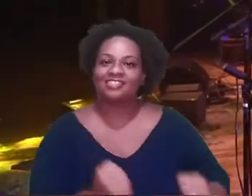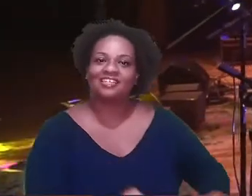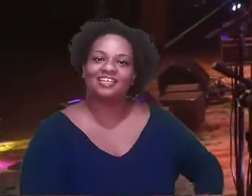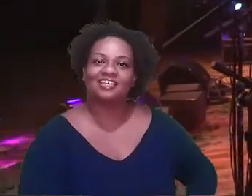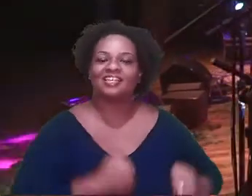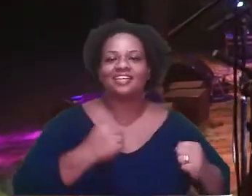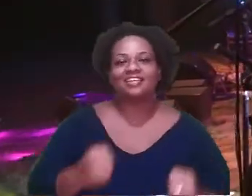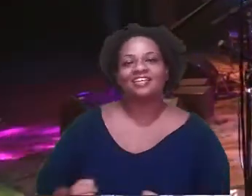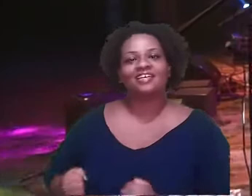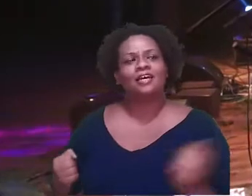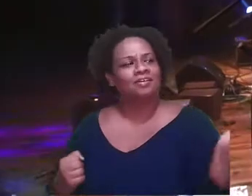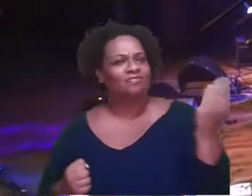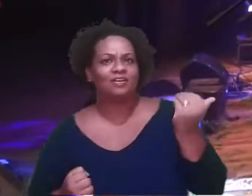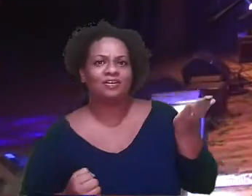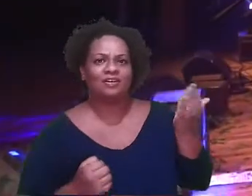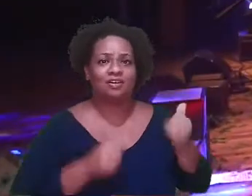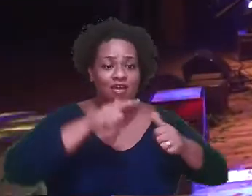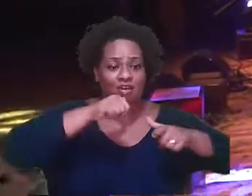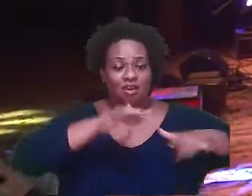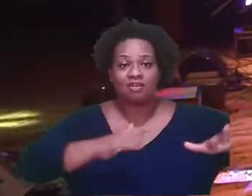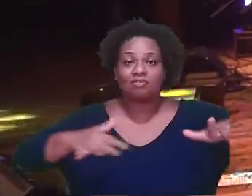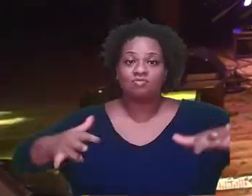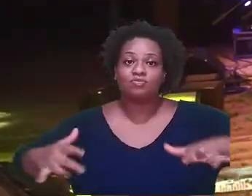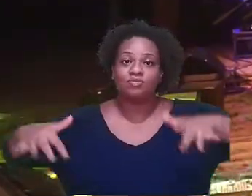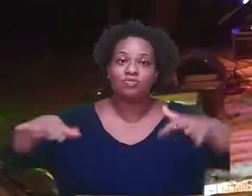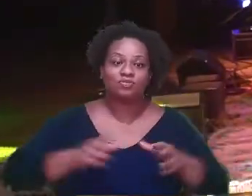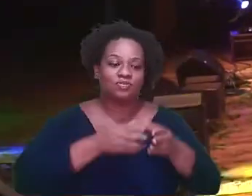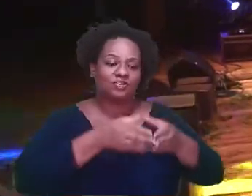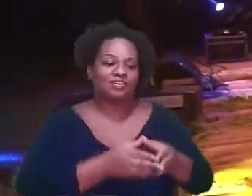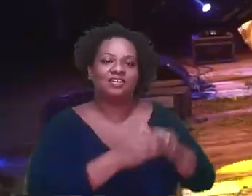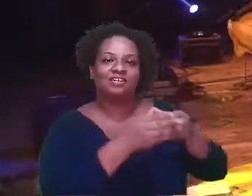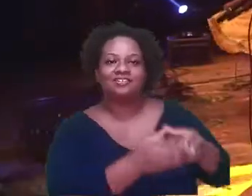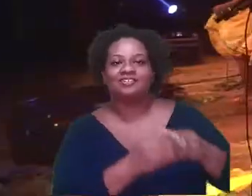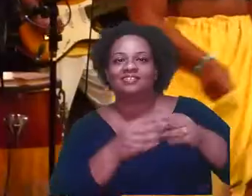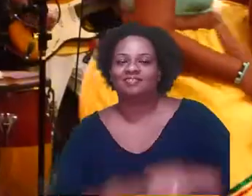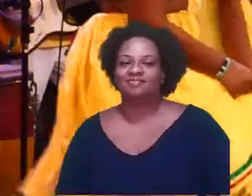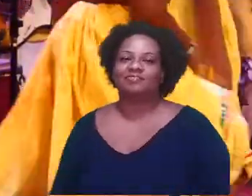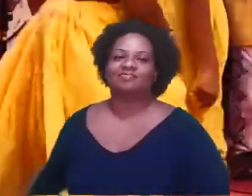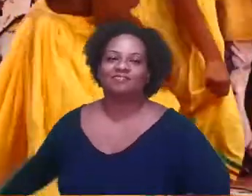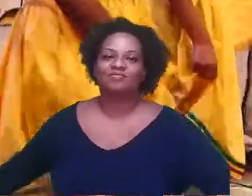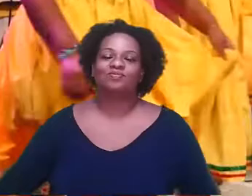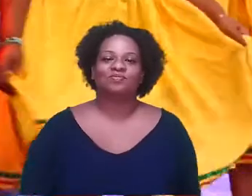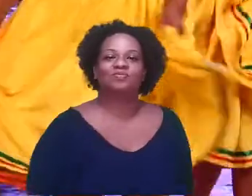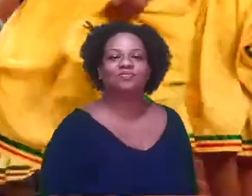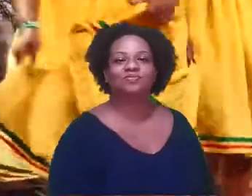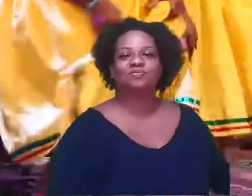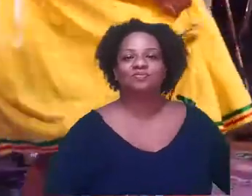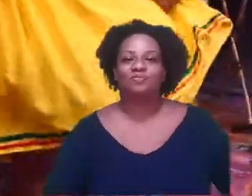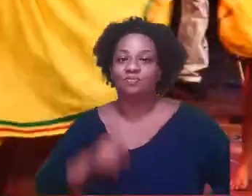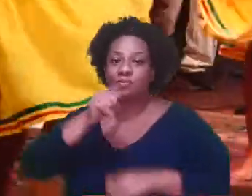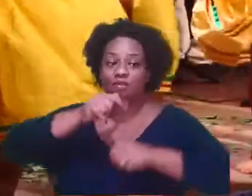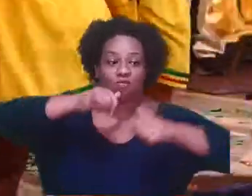volta a jangada no mar. E vamos embora, Zé Reis, volta a jangada no mar. E vamos embora, Zé